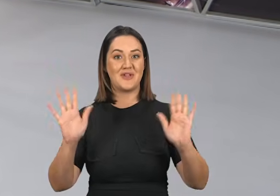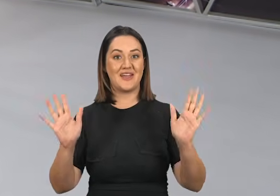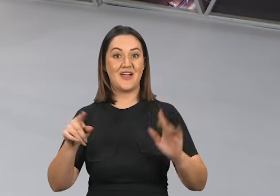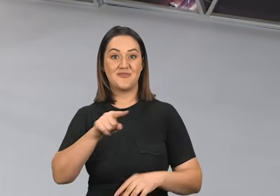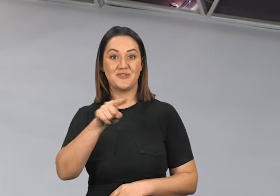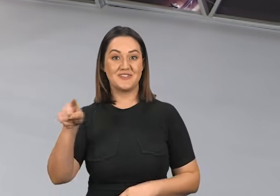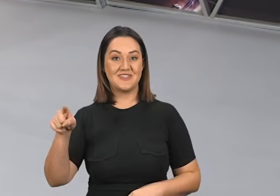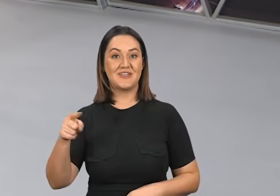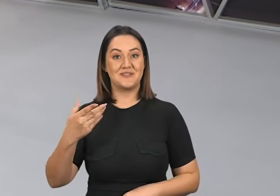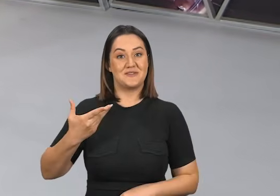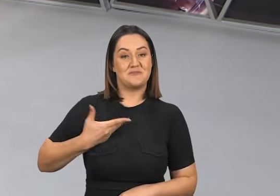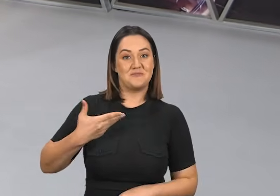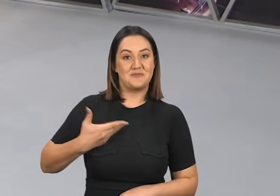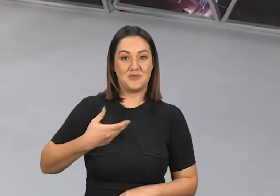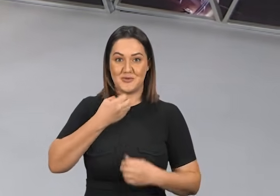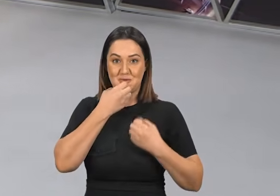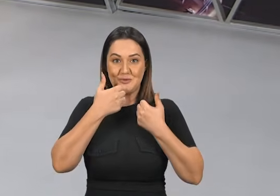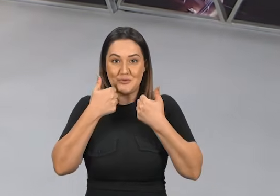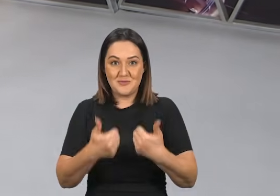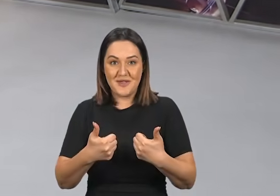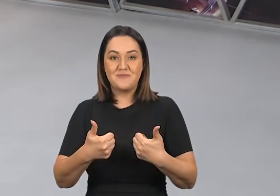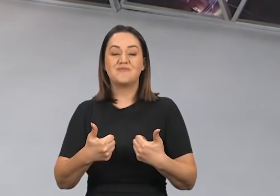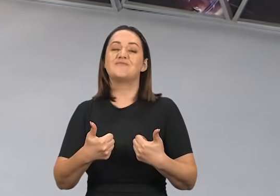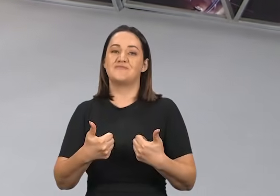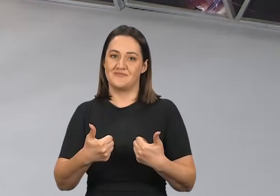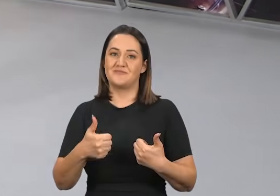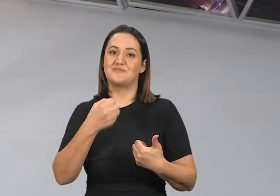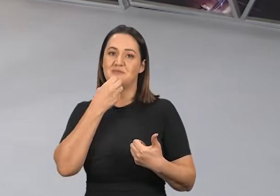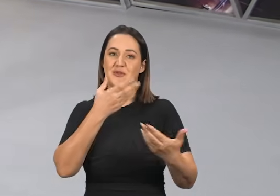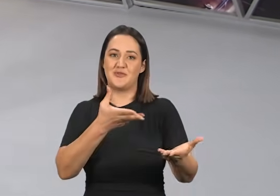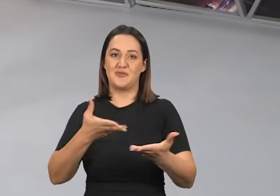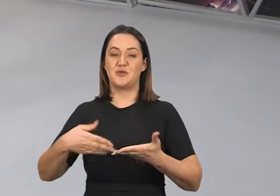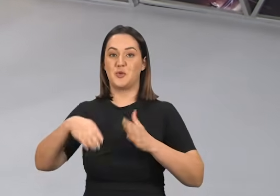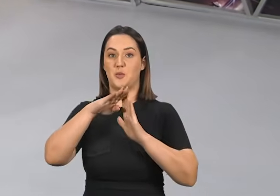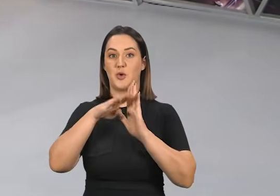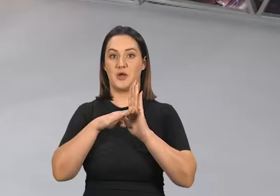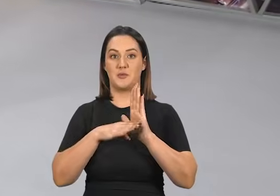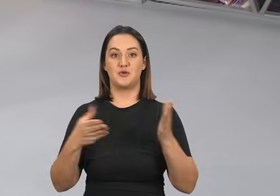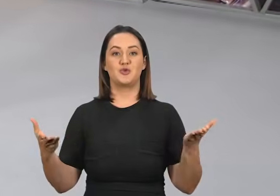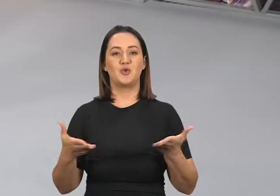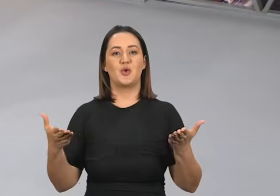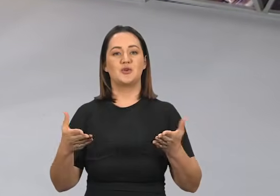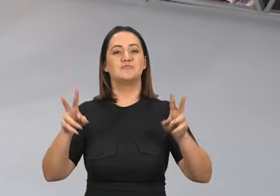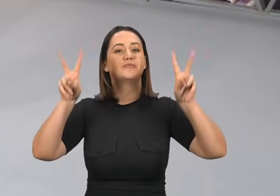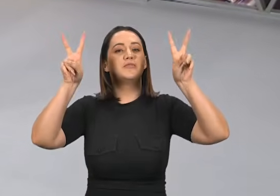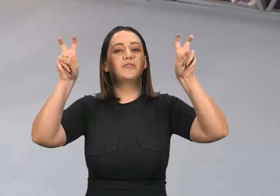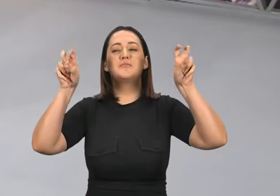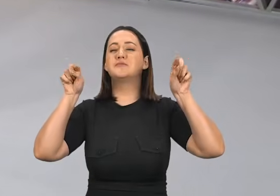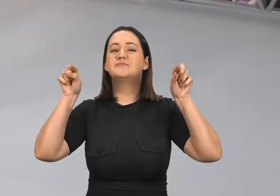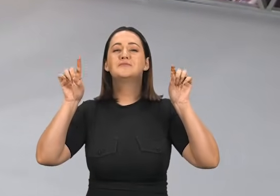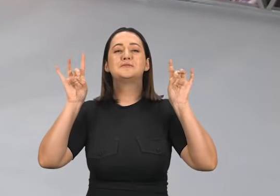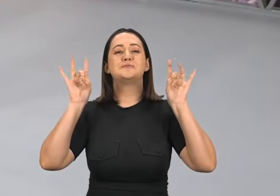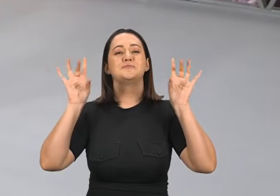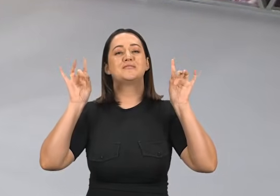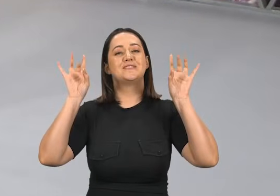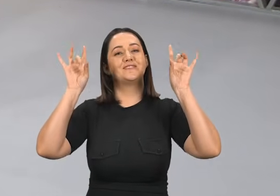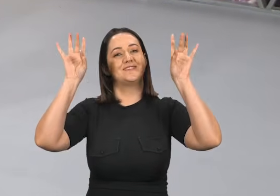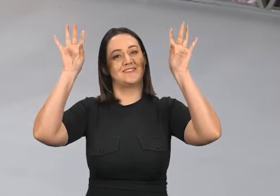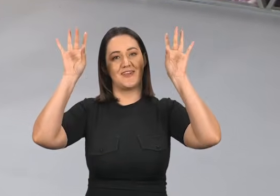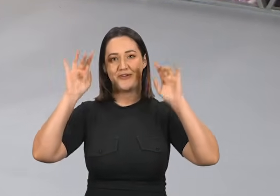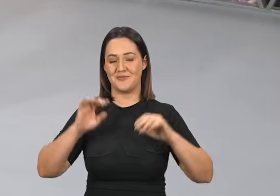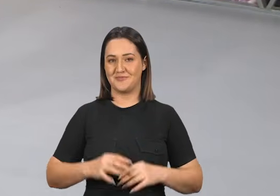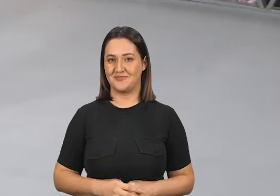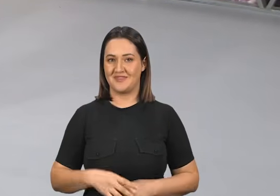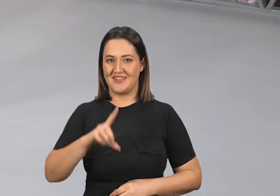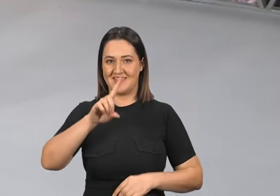Olá, meu amigo, olá, minha amiga, tudo bem? Sejam muito bem-vindos ao Arena de hoje, com um tema muito especial. Que Deus